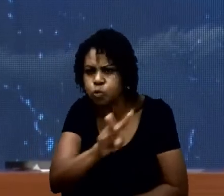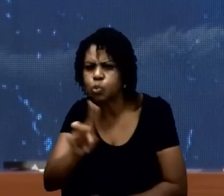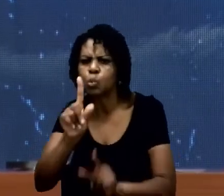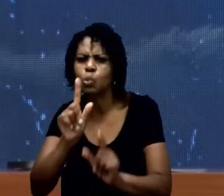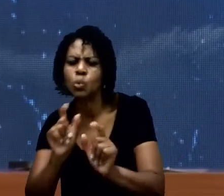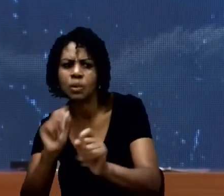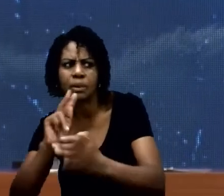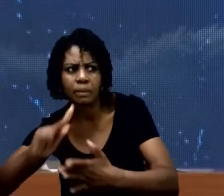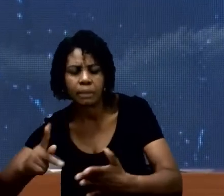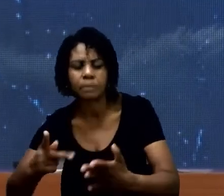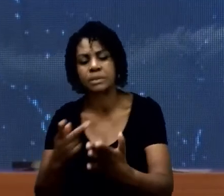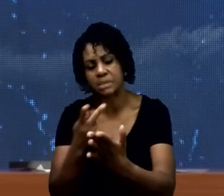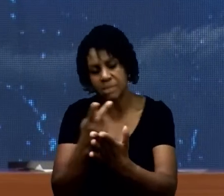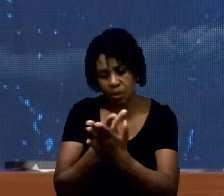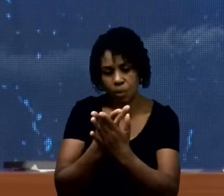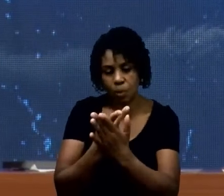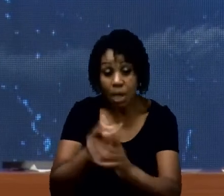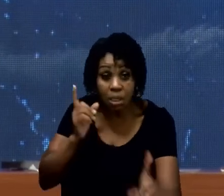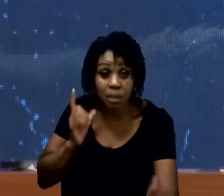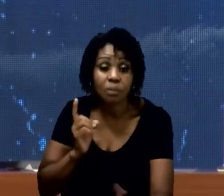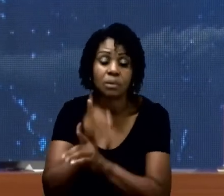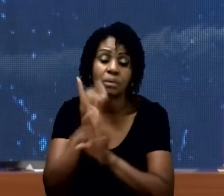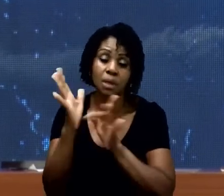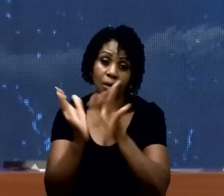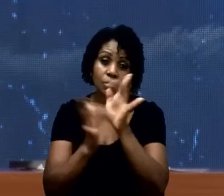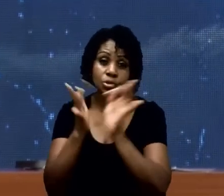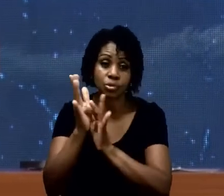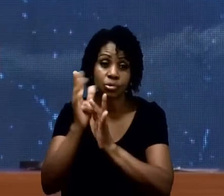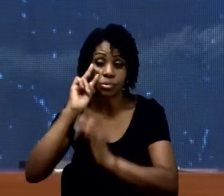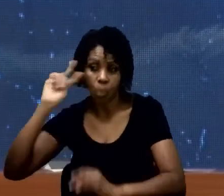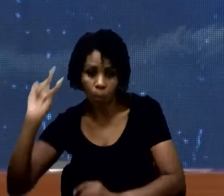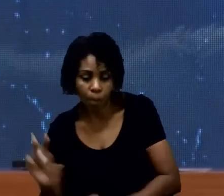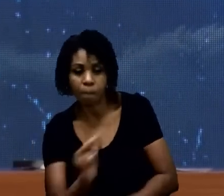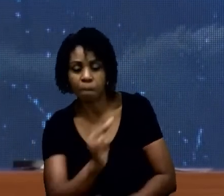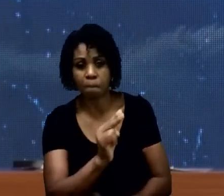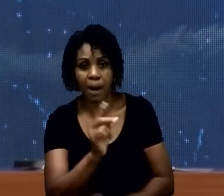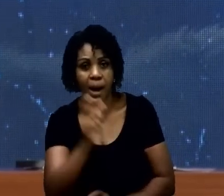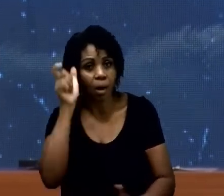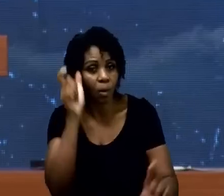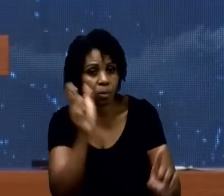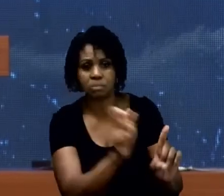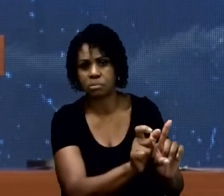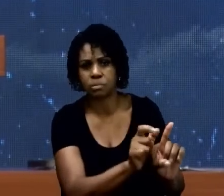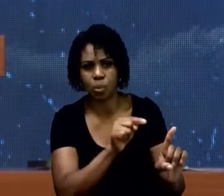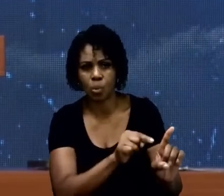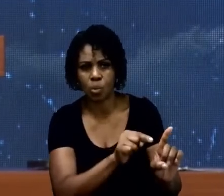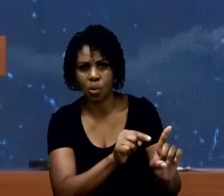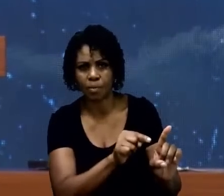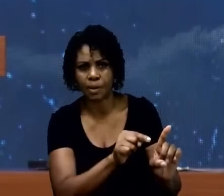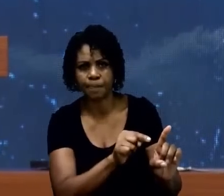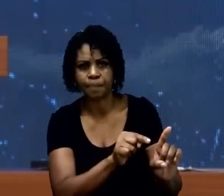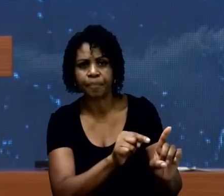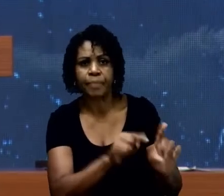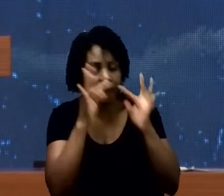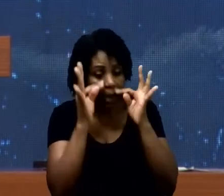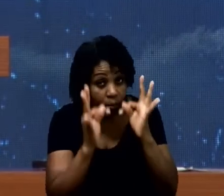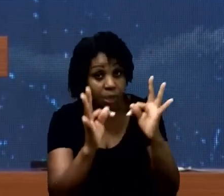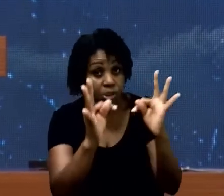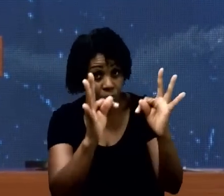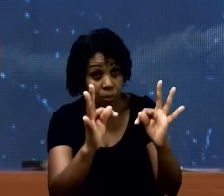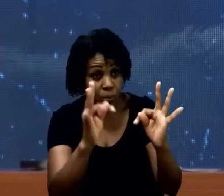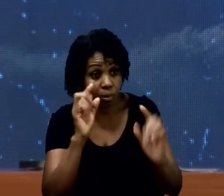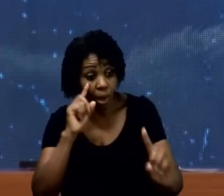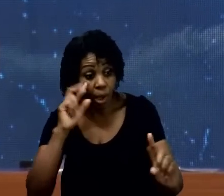sucederam. Indo ter com Jesus. Viram o endemoniado. Ao invés de olhar para Jesus. Tudo bem. Mas ele é testemunho vivo.